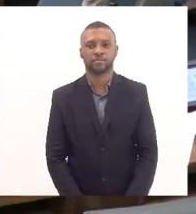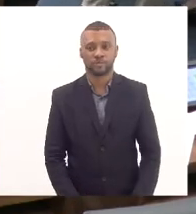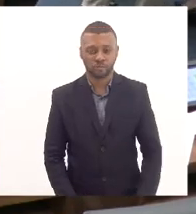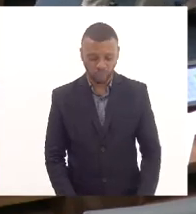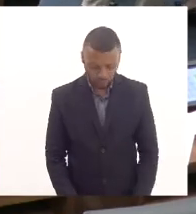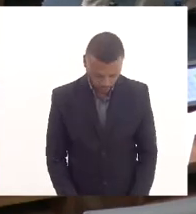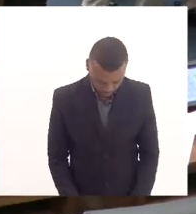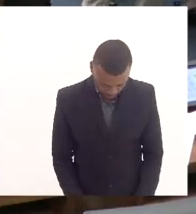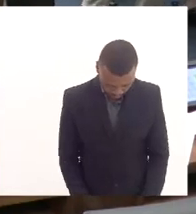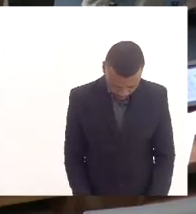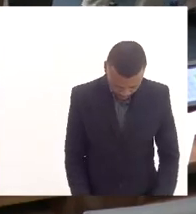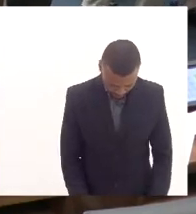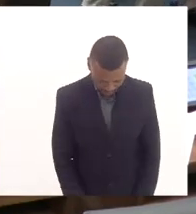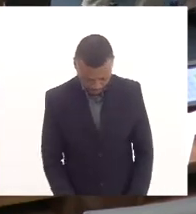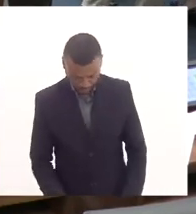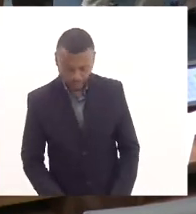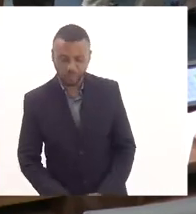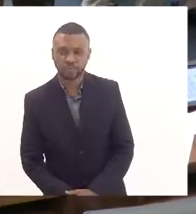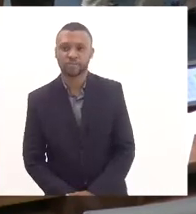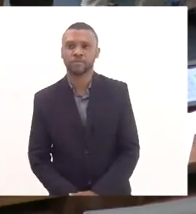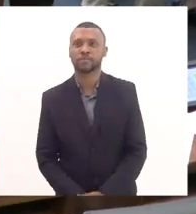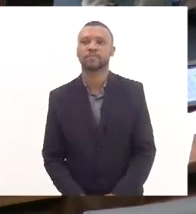a abstenção